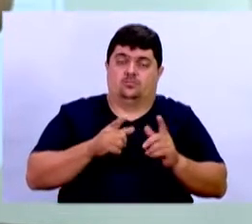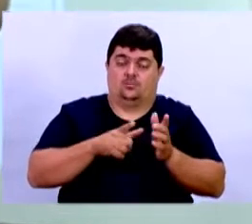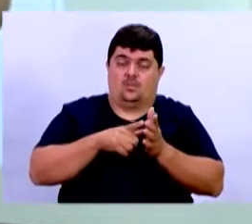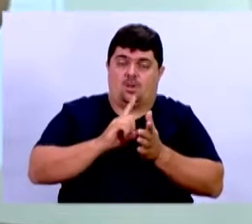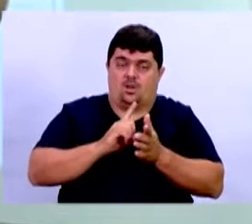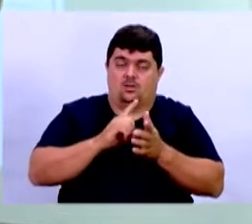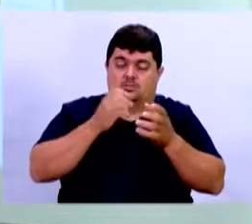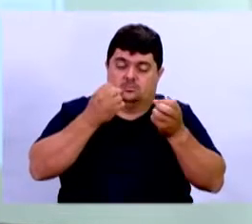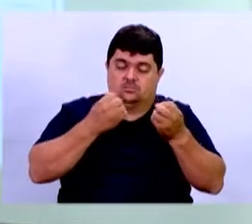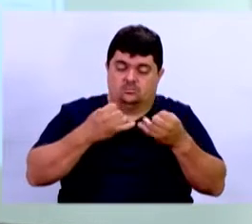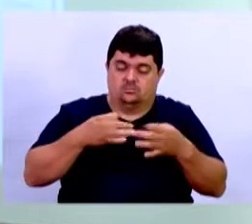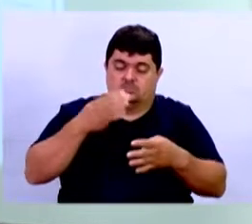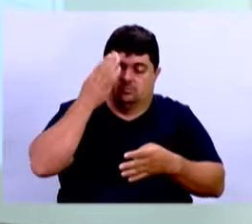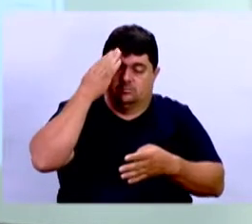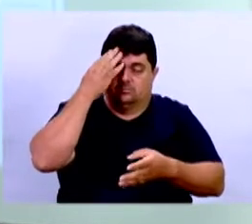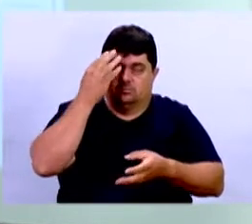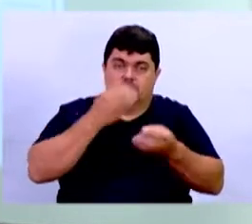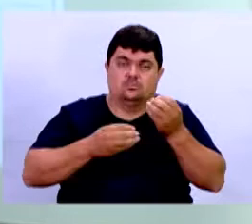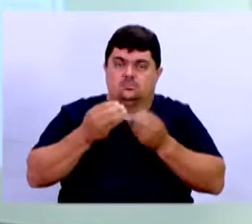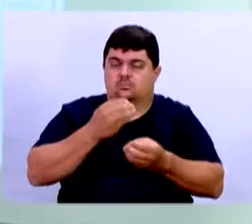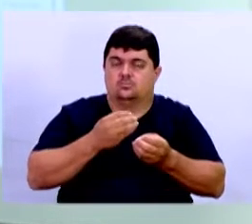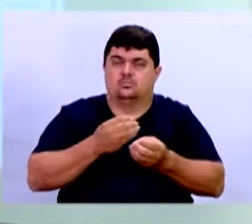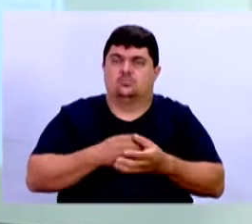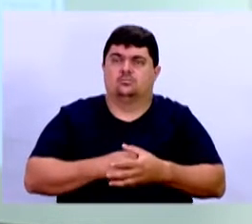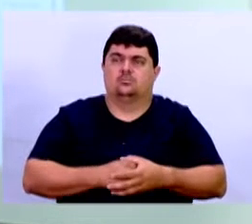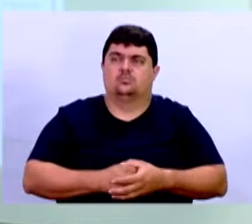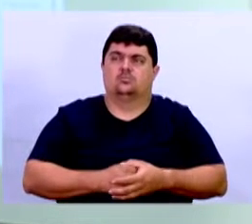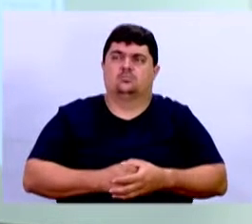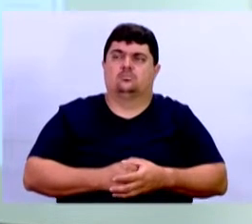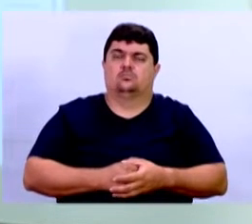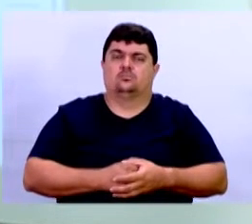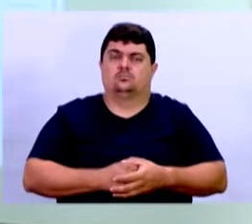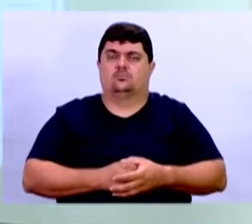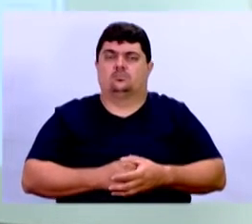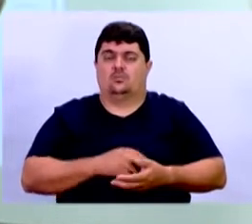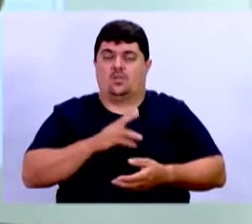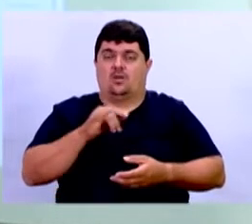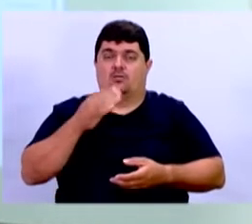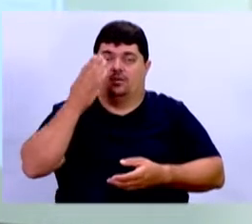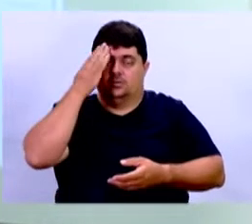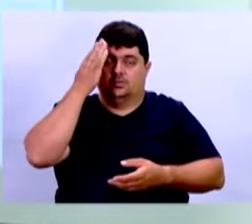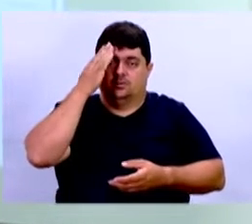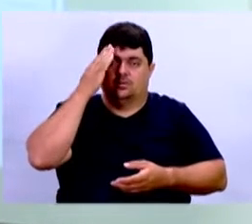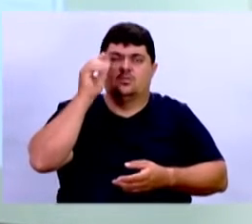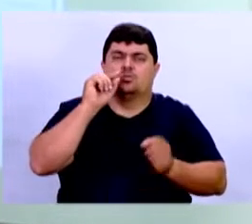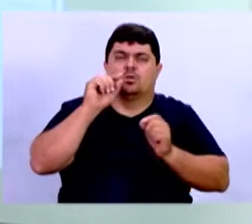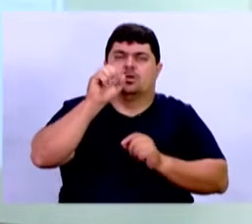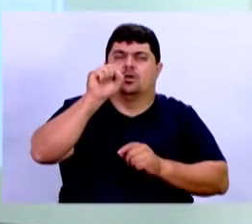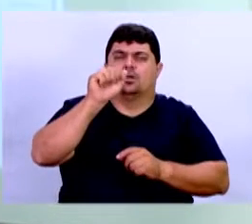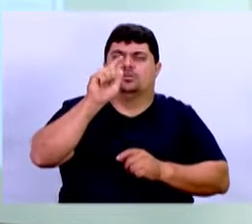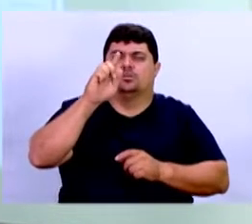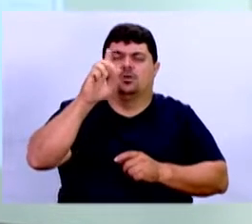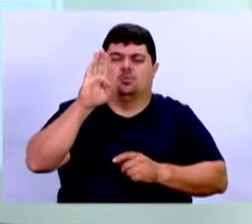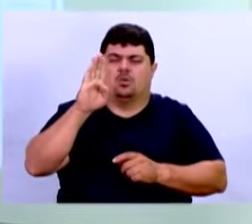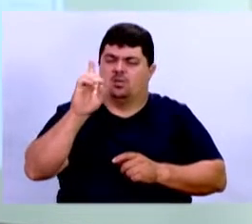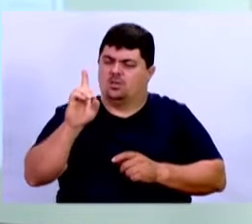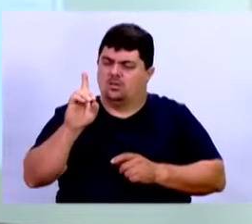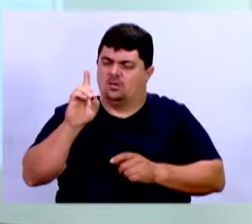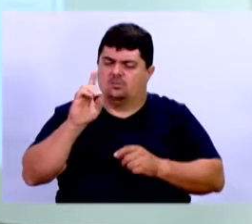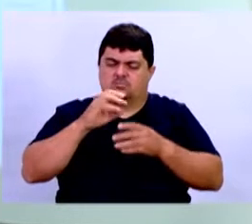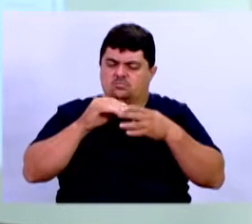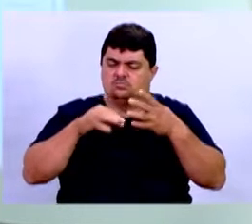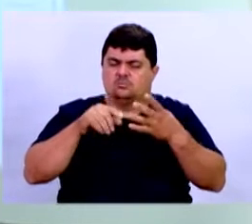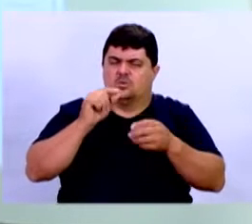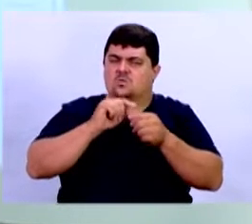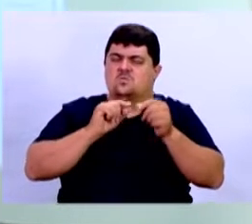de entender sobre esse sistema, esse gerenciador de banco de dados, a gente vai entender o que é um SGBD, suas características,